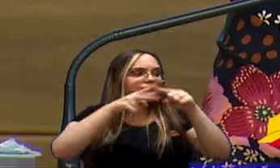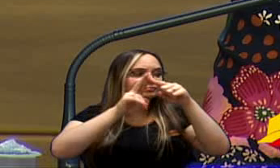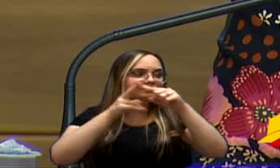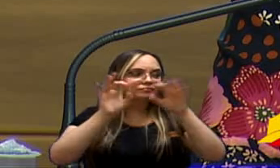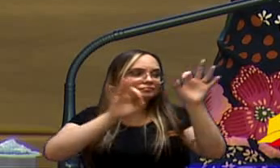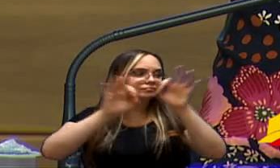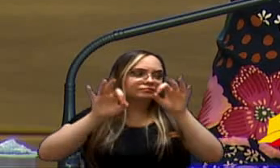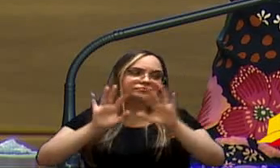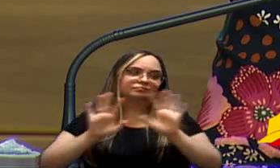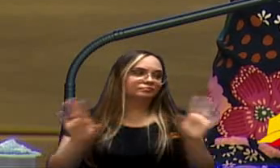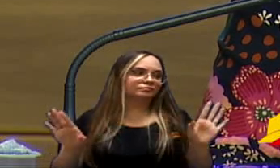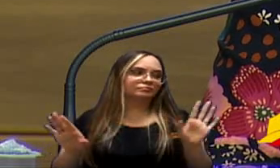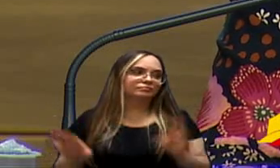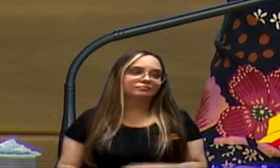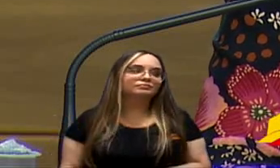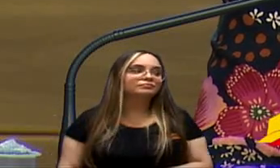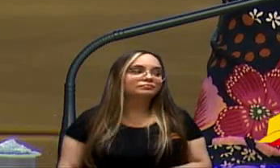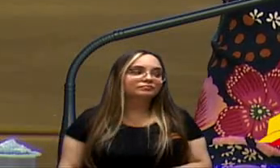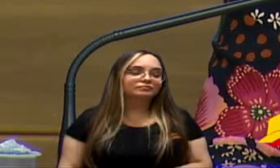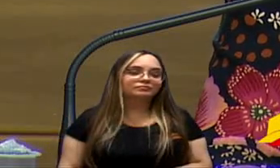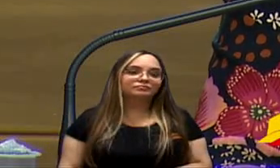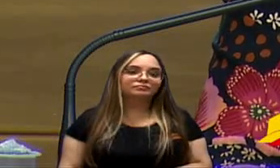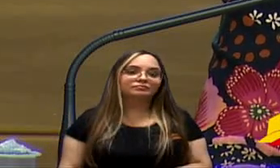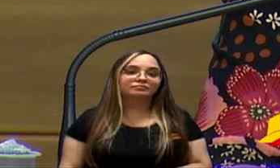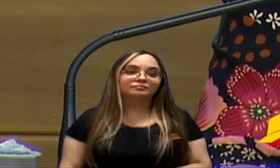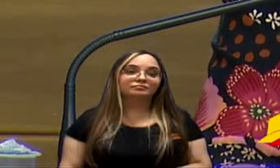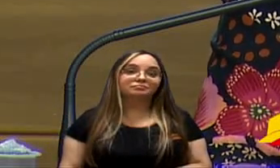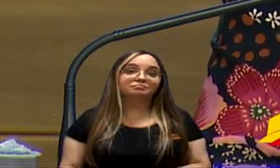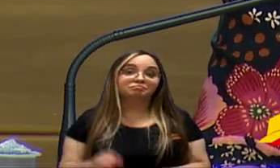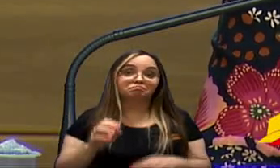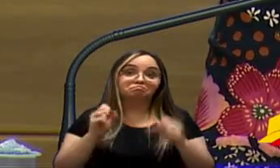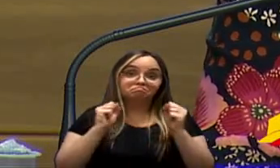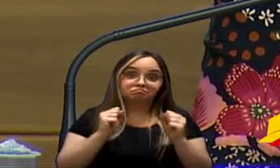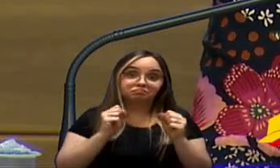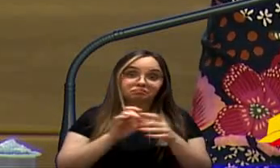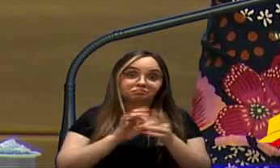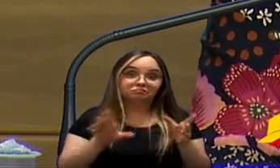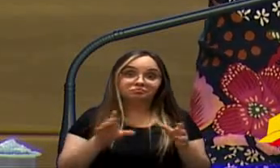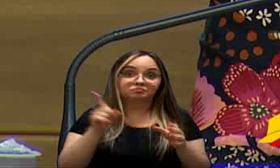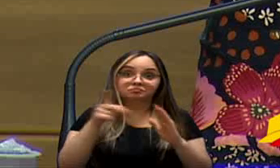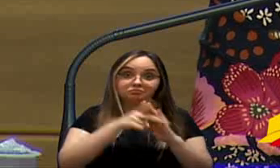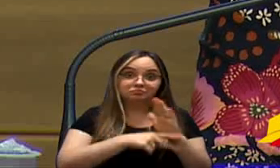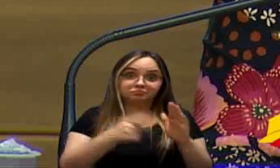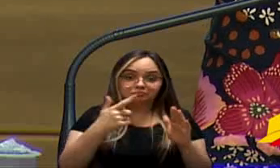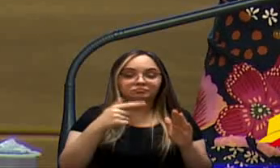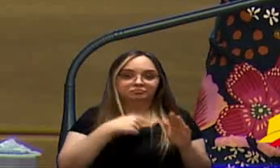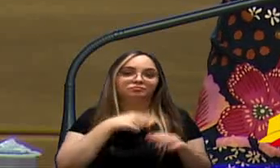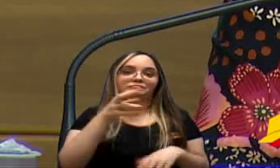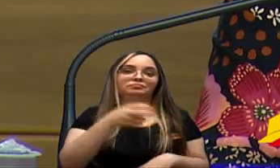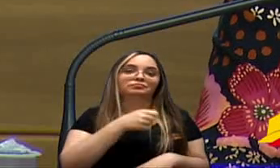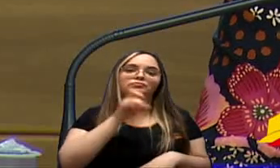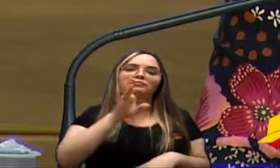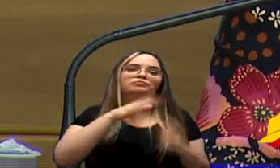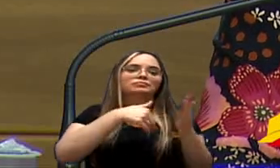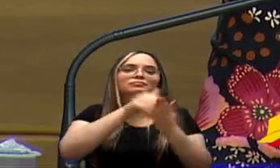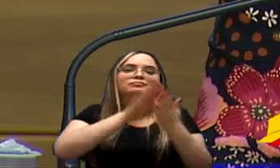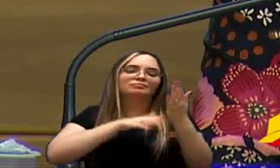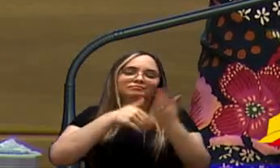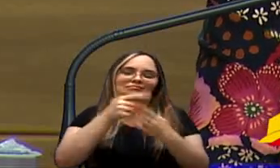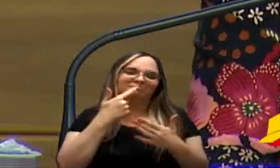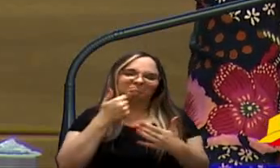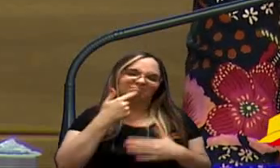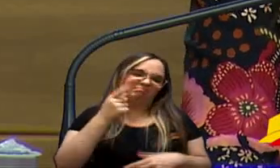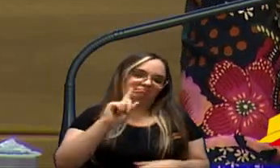vou, se pudesse, não, se realmente a cultura não tiver um projeto, eu vou... Só não pinta de vermelho, por favor.